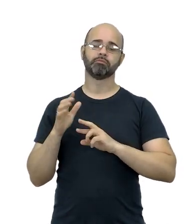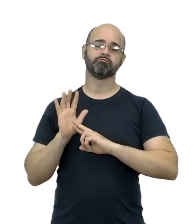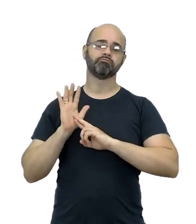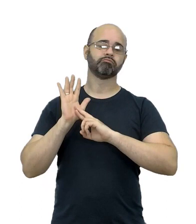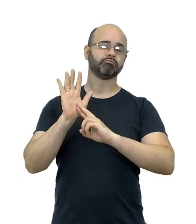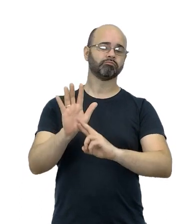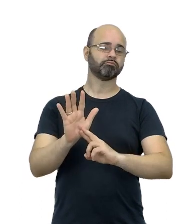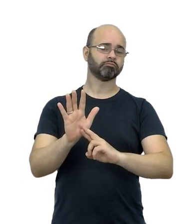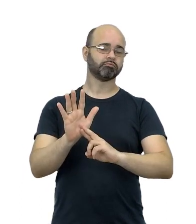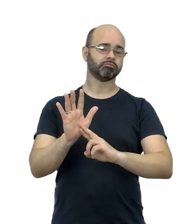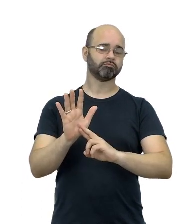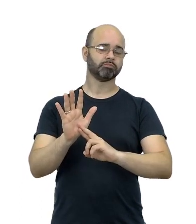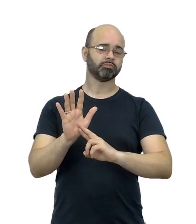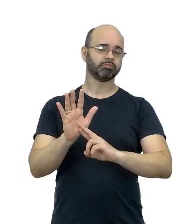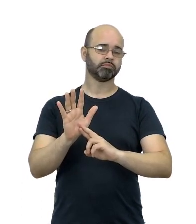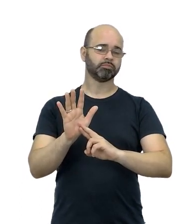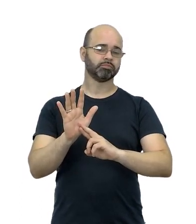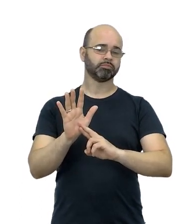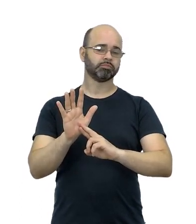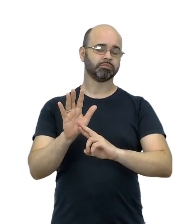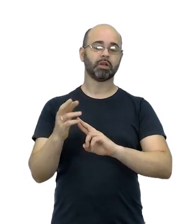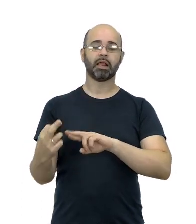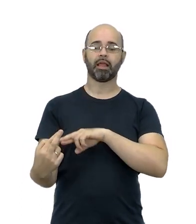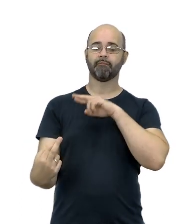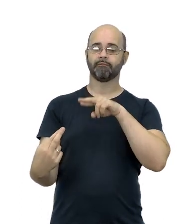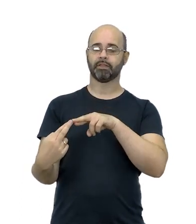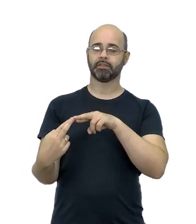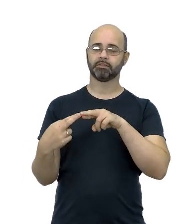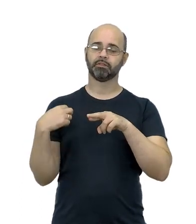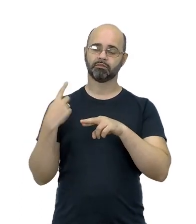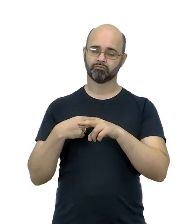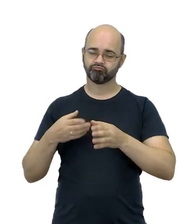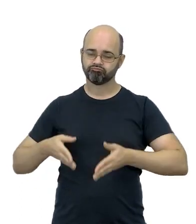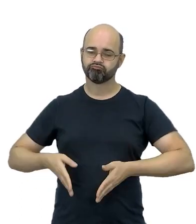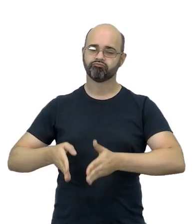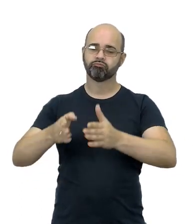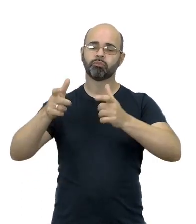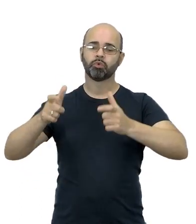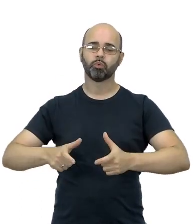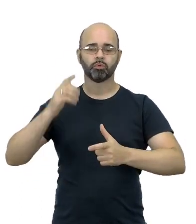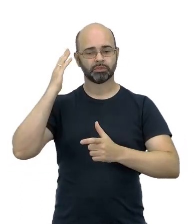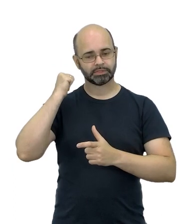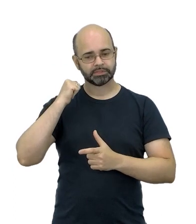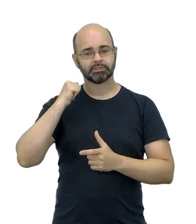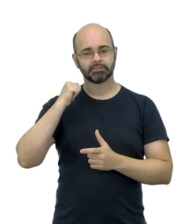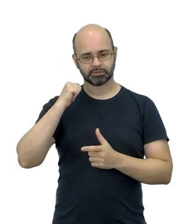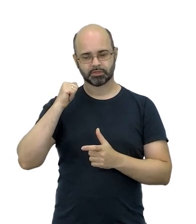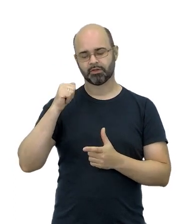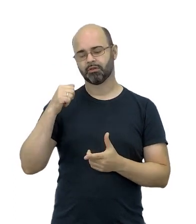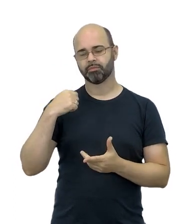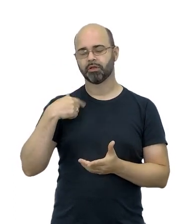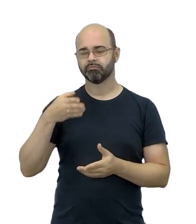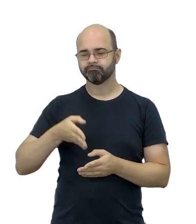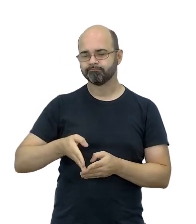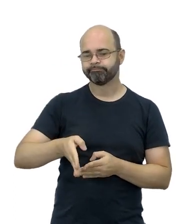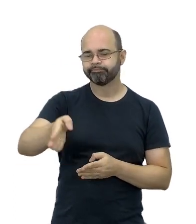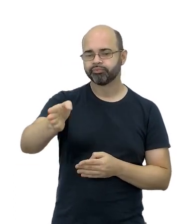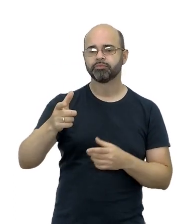poder ter como norte, para a gente poder saber exatamente qual é o rumo que eu